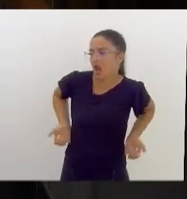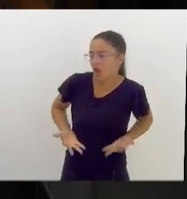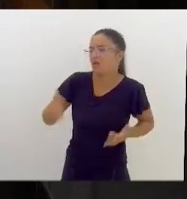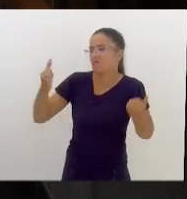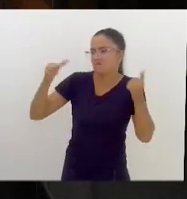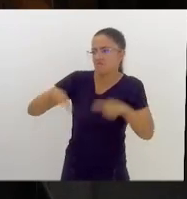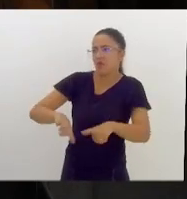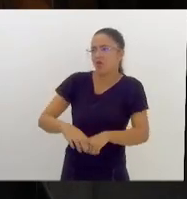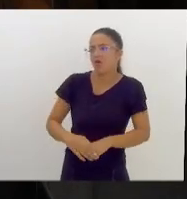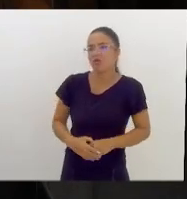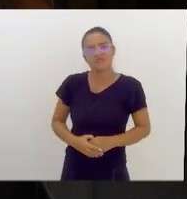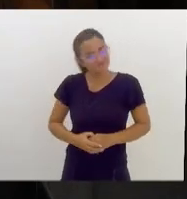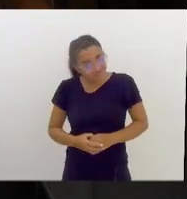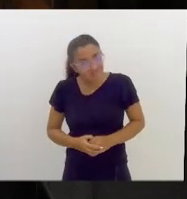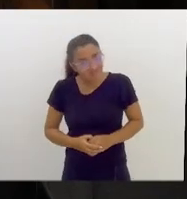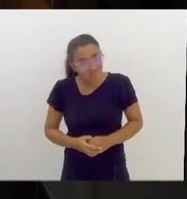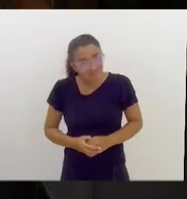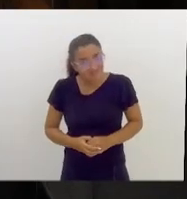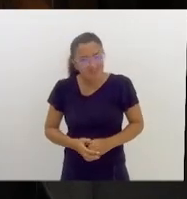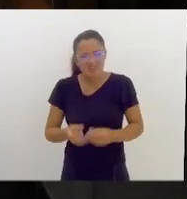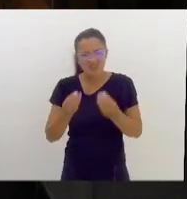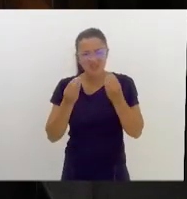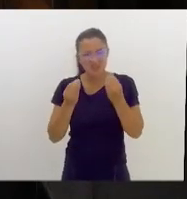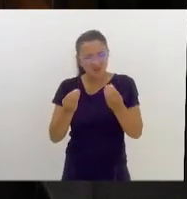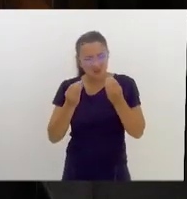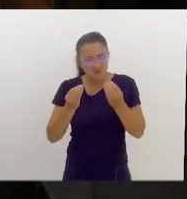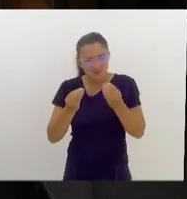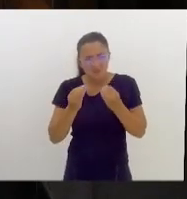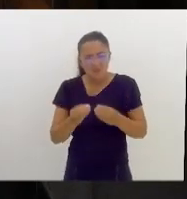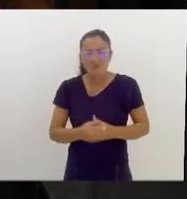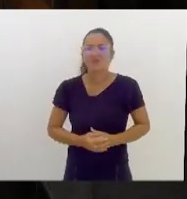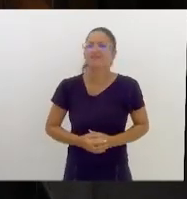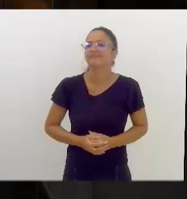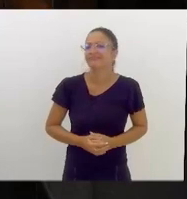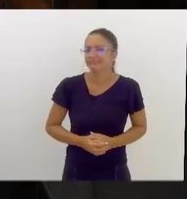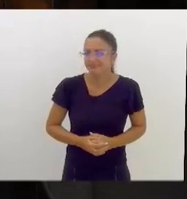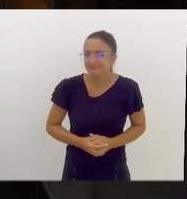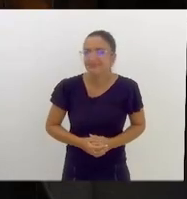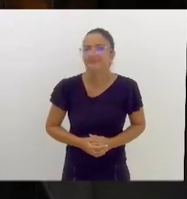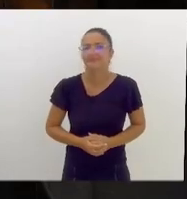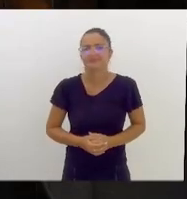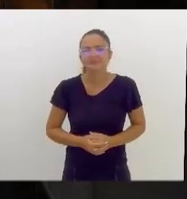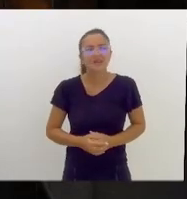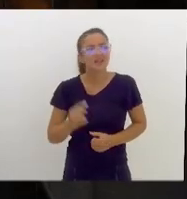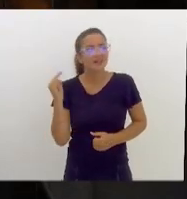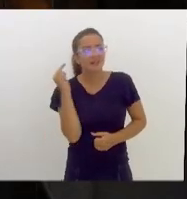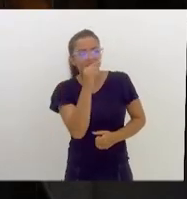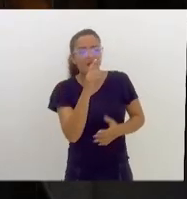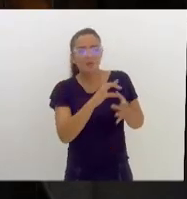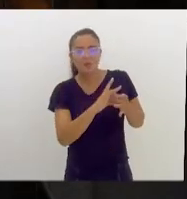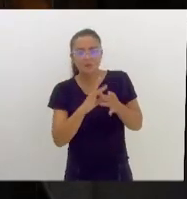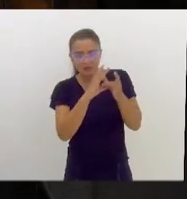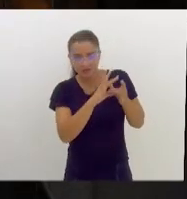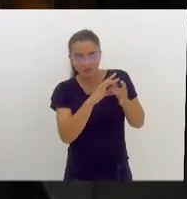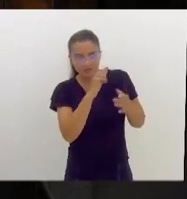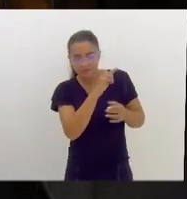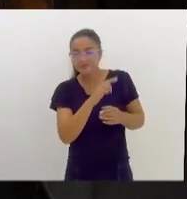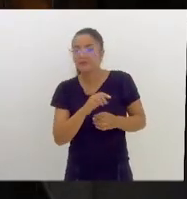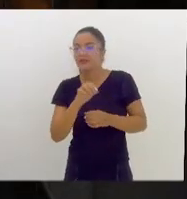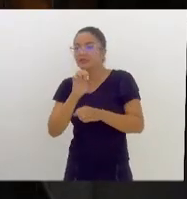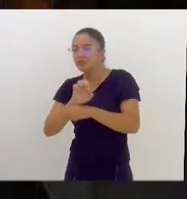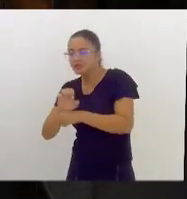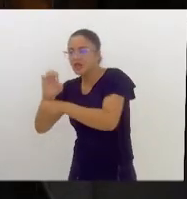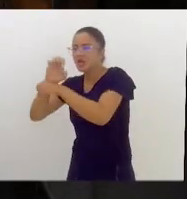É isto uma república federativa, deputada Lucinha? A União cobrar juros dos estados e decidir